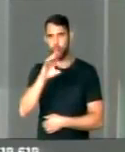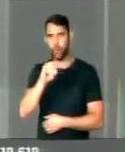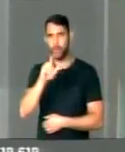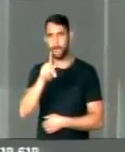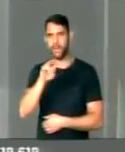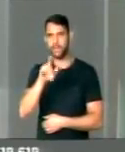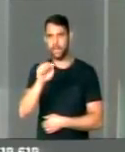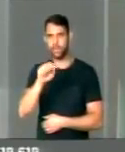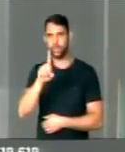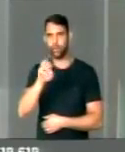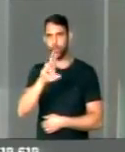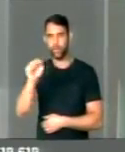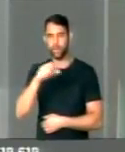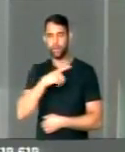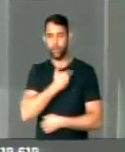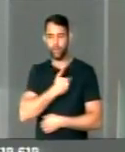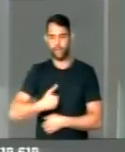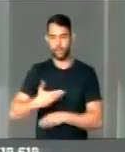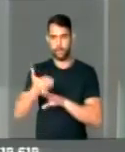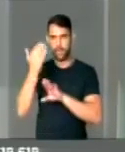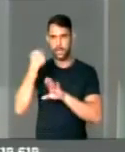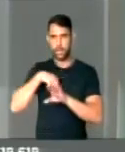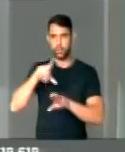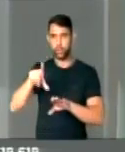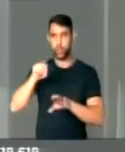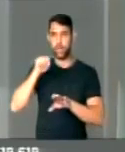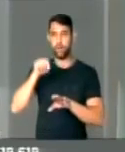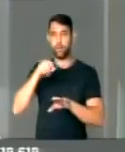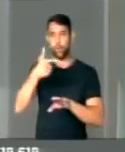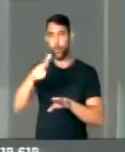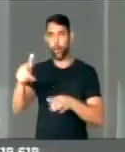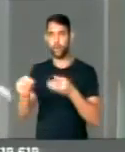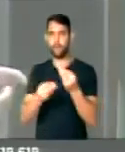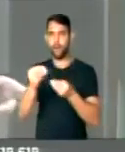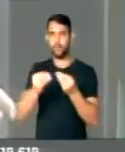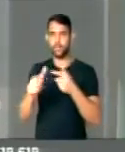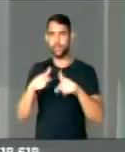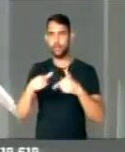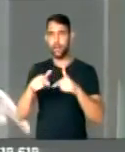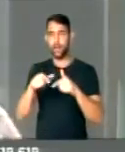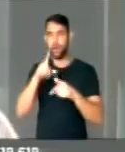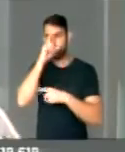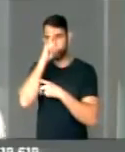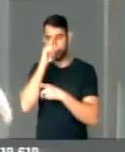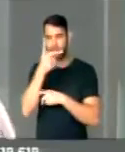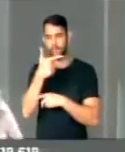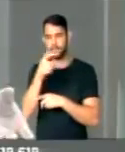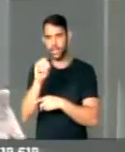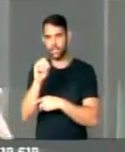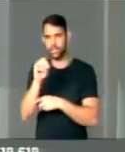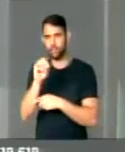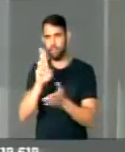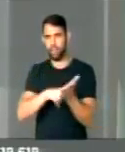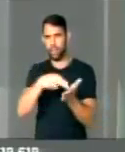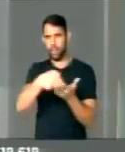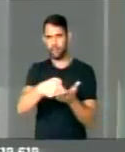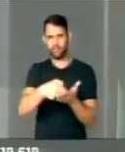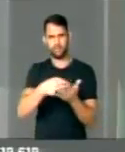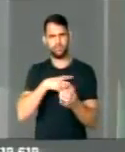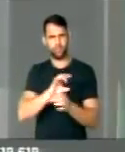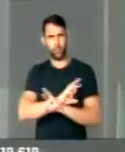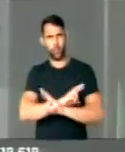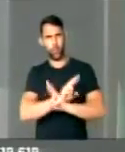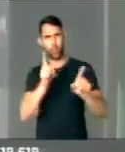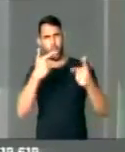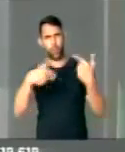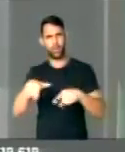Dutra. Infelizmente, o governo passado optou por uma outra fórmula, por hospitais de 20 leitos, contrariando inclusive a lógica do SUS.